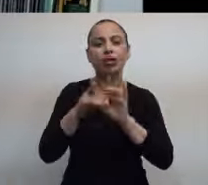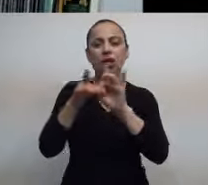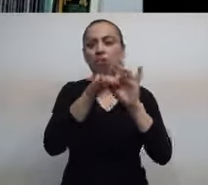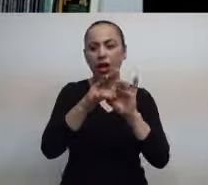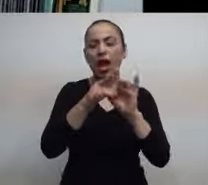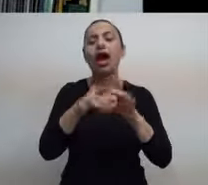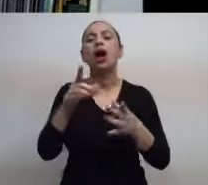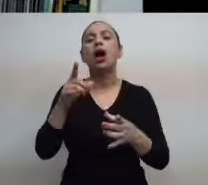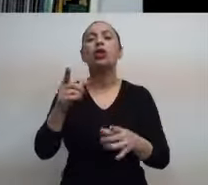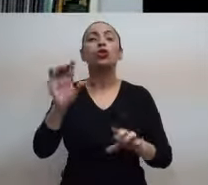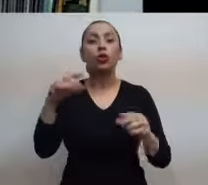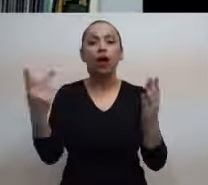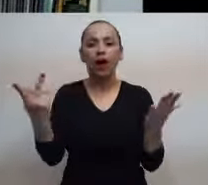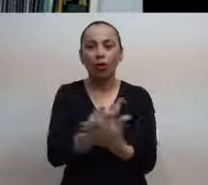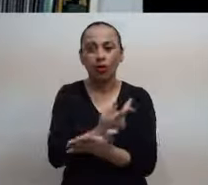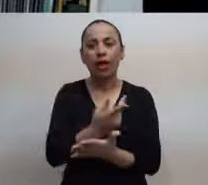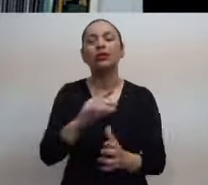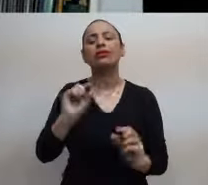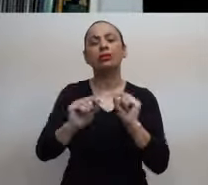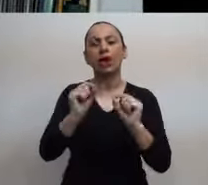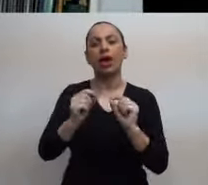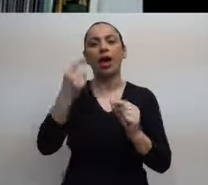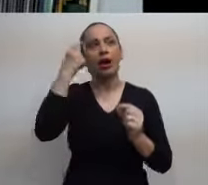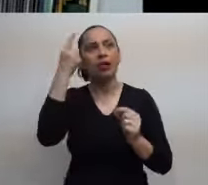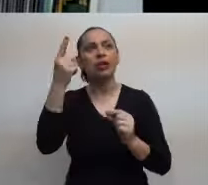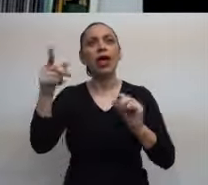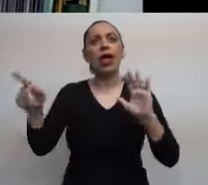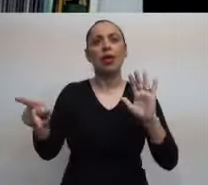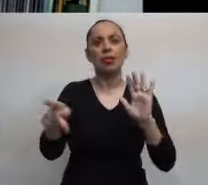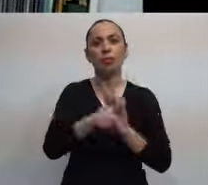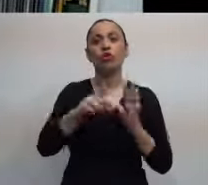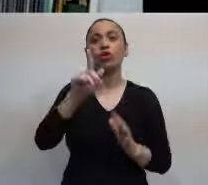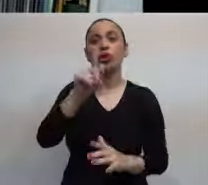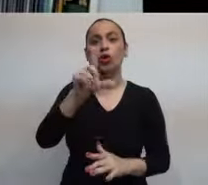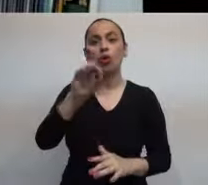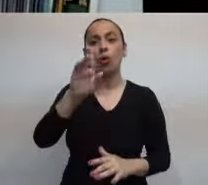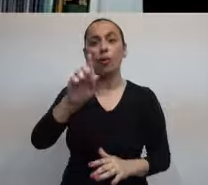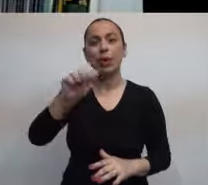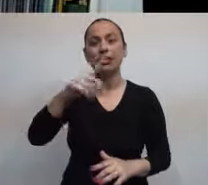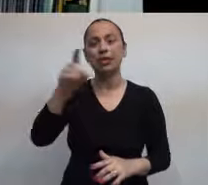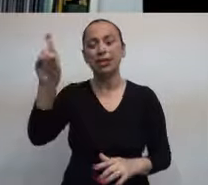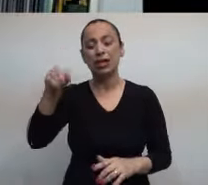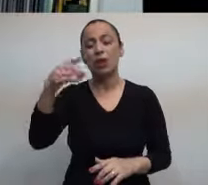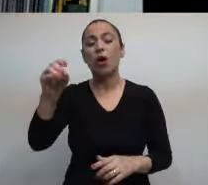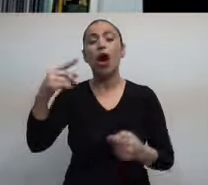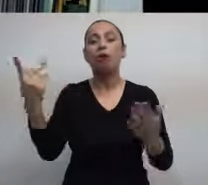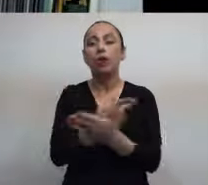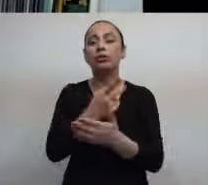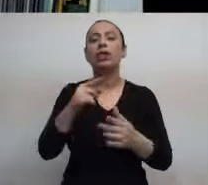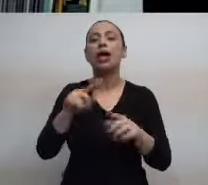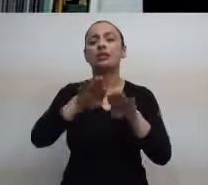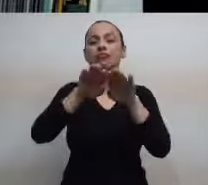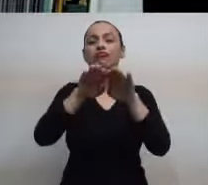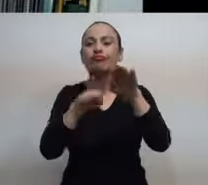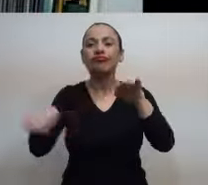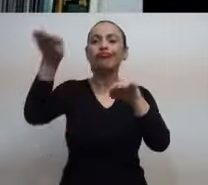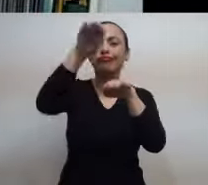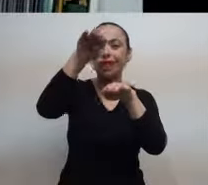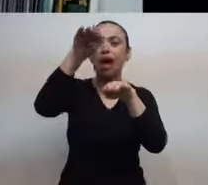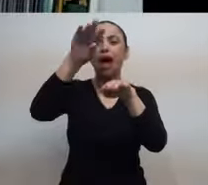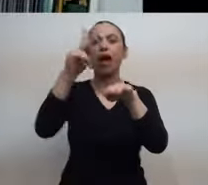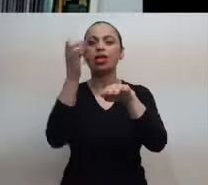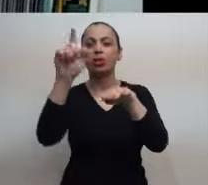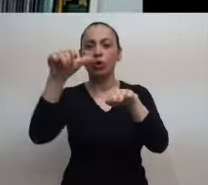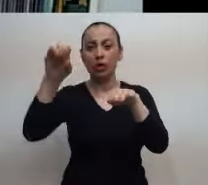a ideia de globalização, uma hegemonia da desigualdade pelo viés